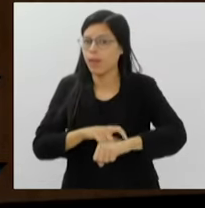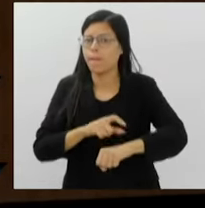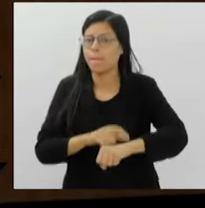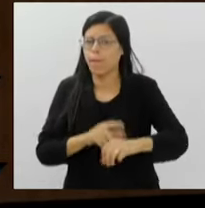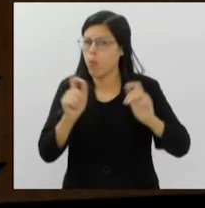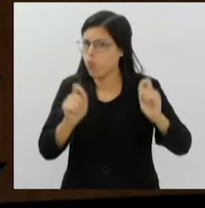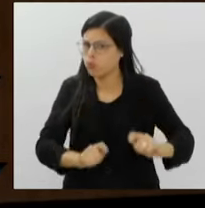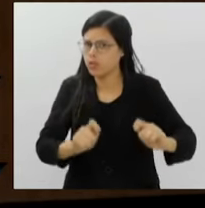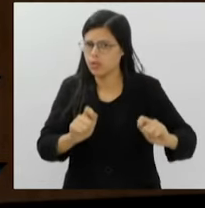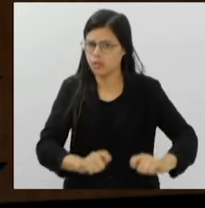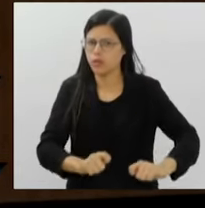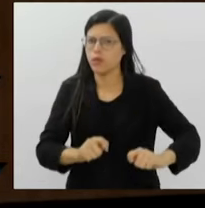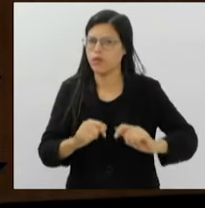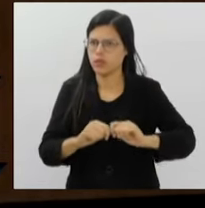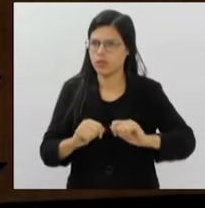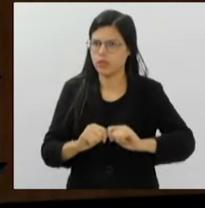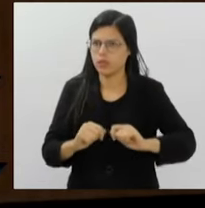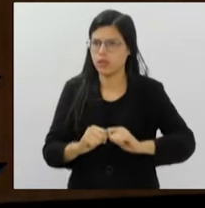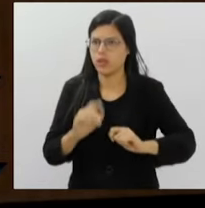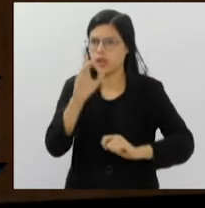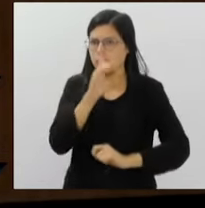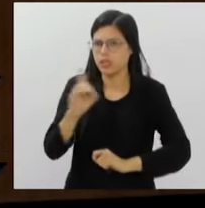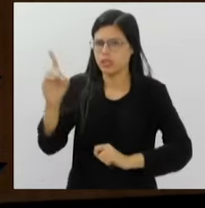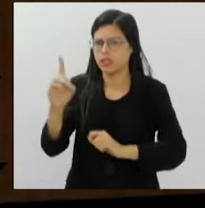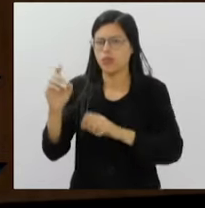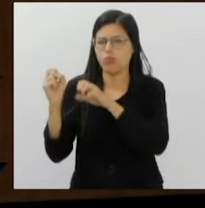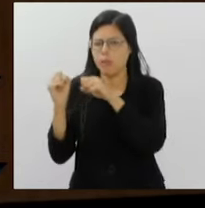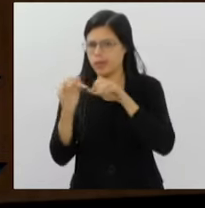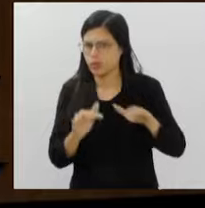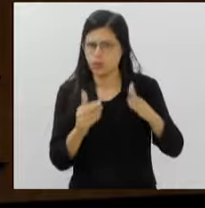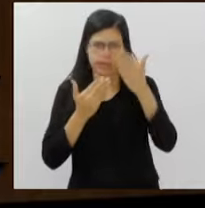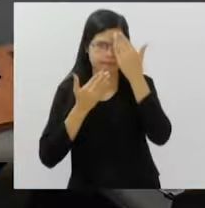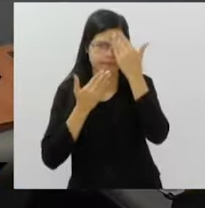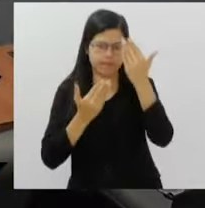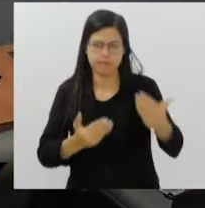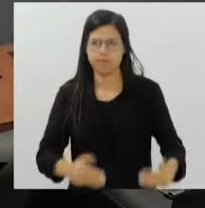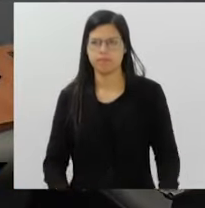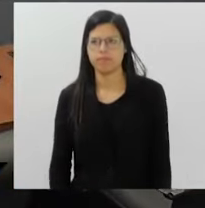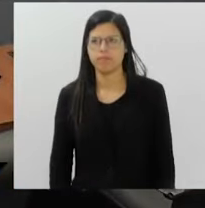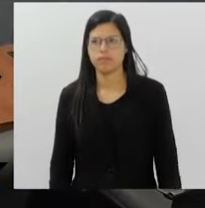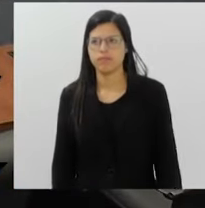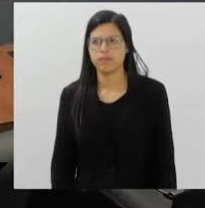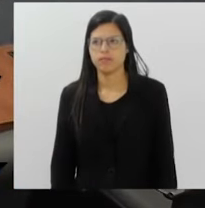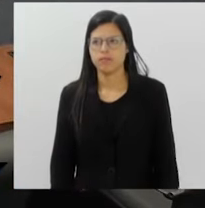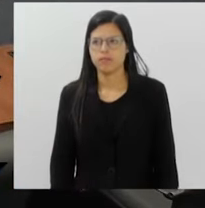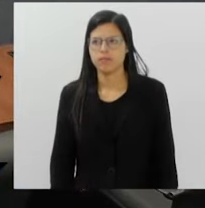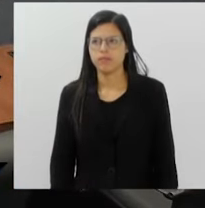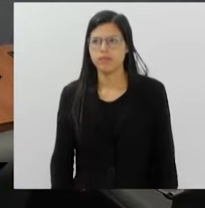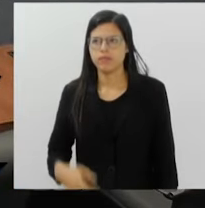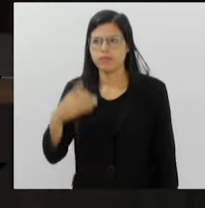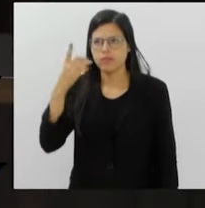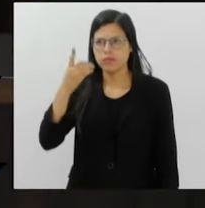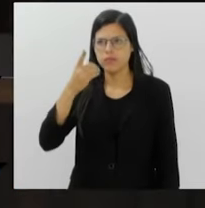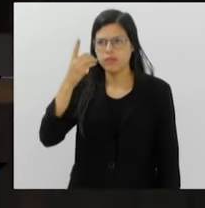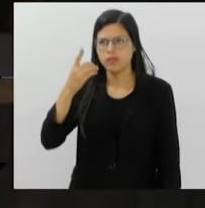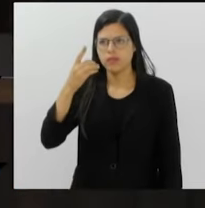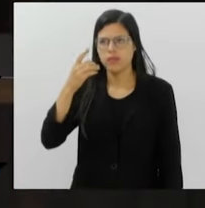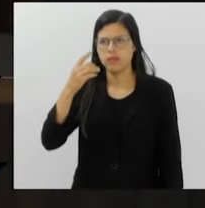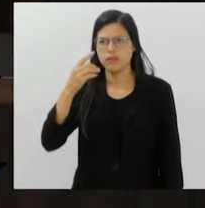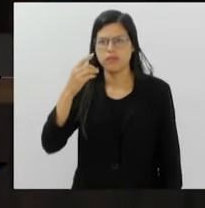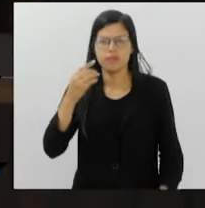possível fazermos isso. Que Deus nos abençoe. Muito obrigado. Pela parte, senhor presidente. Obrigado, deputado Márcio